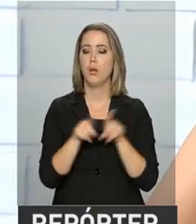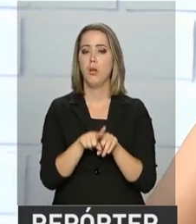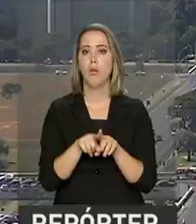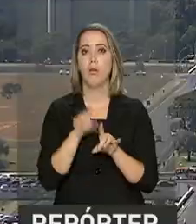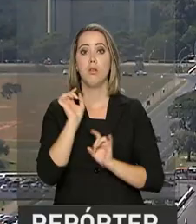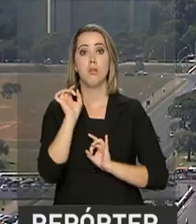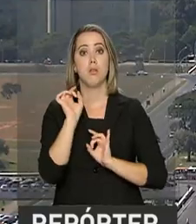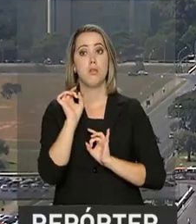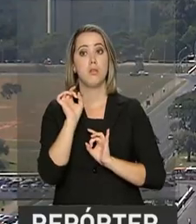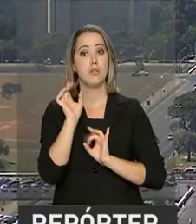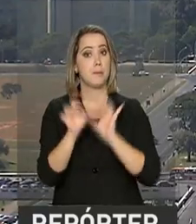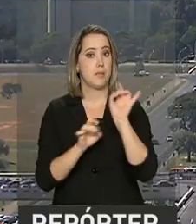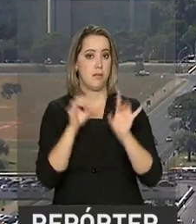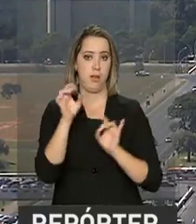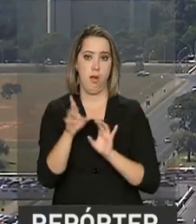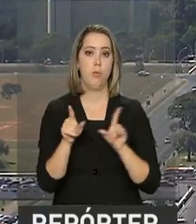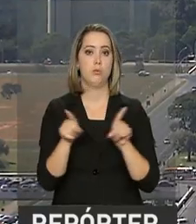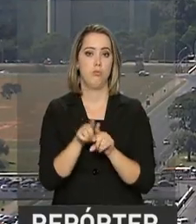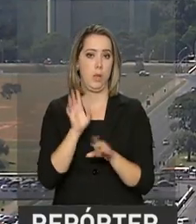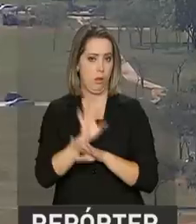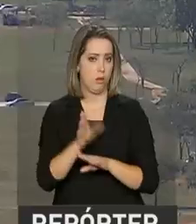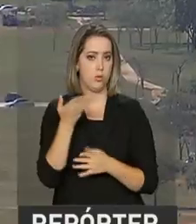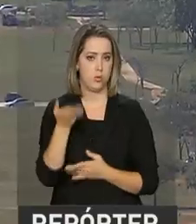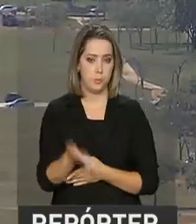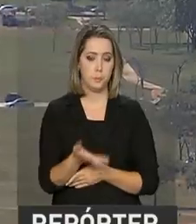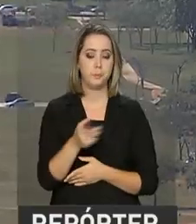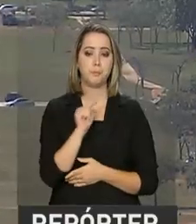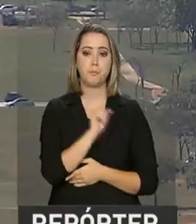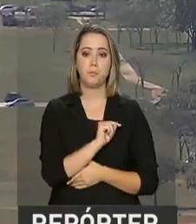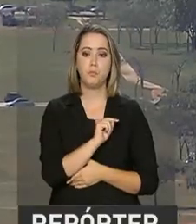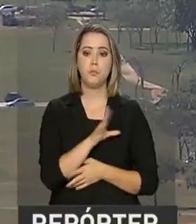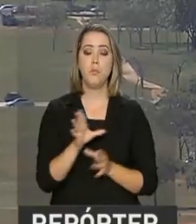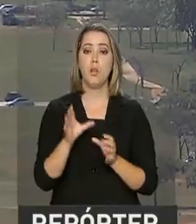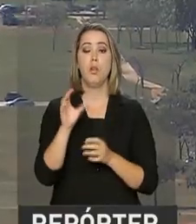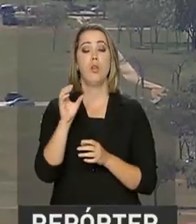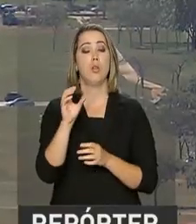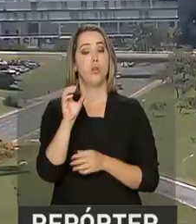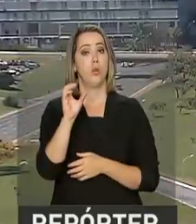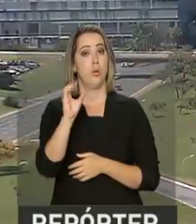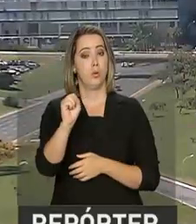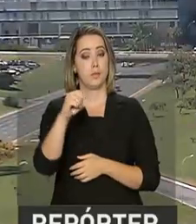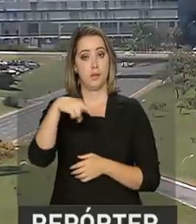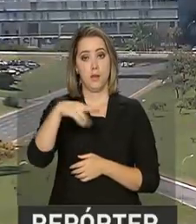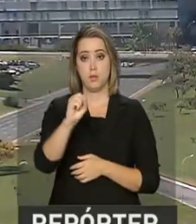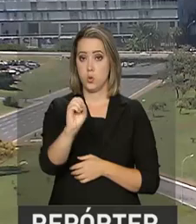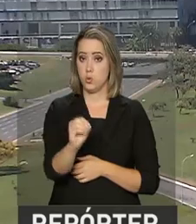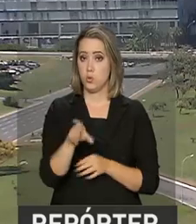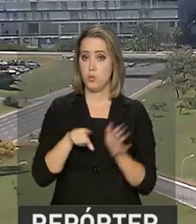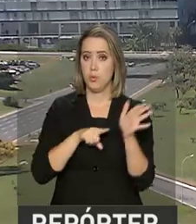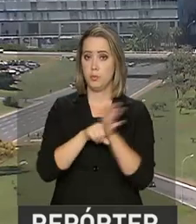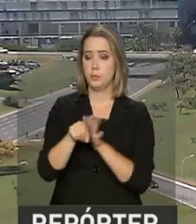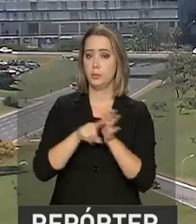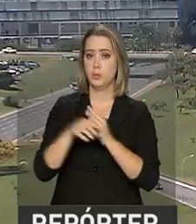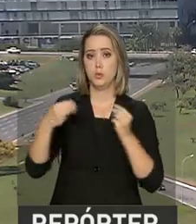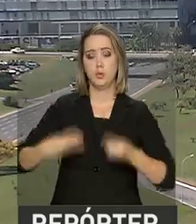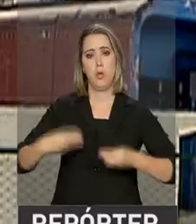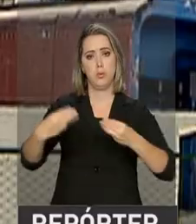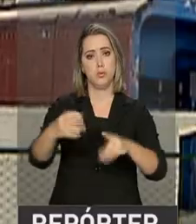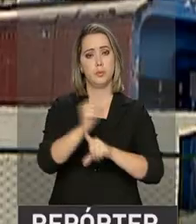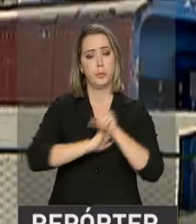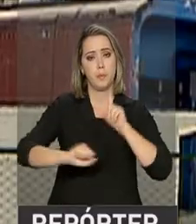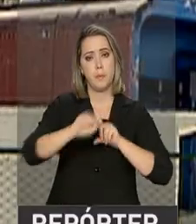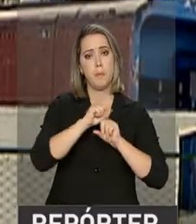excepcional de acordo com o senso do sistema único de assistência social do ministério do Desenvolvimento Social e